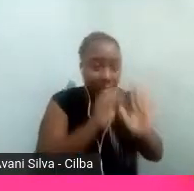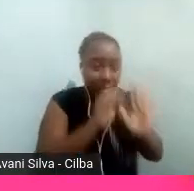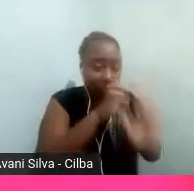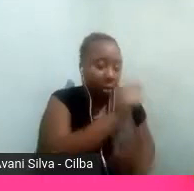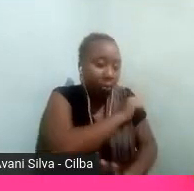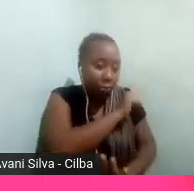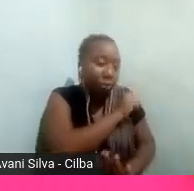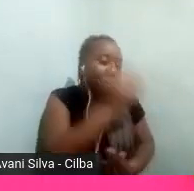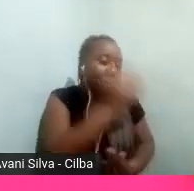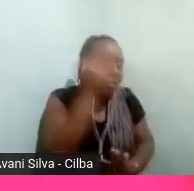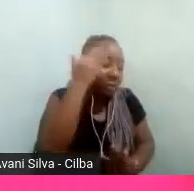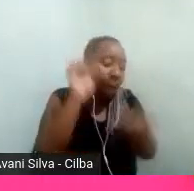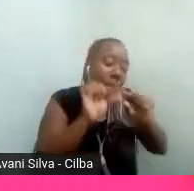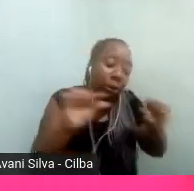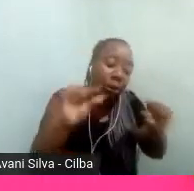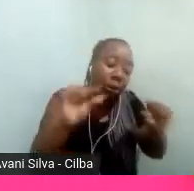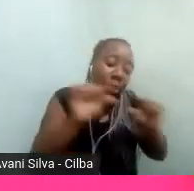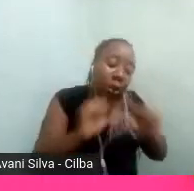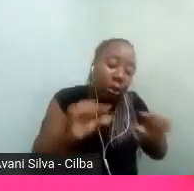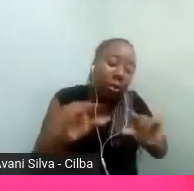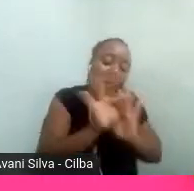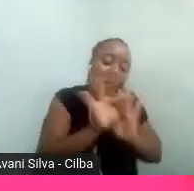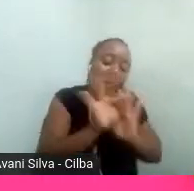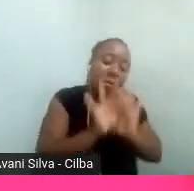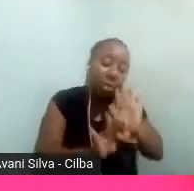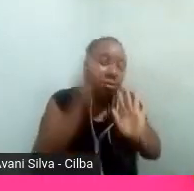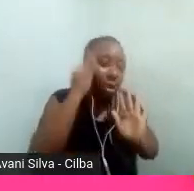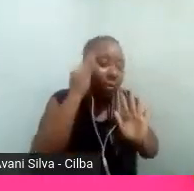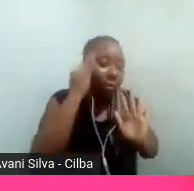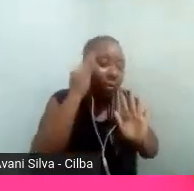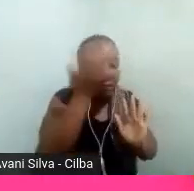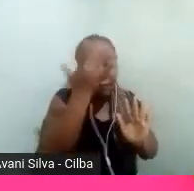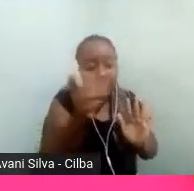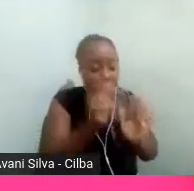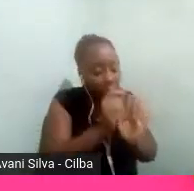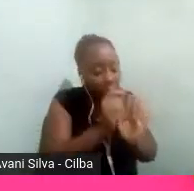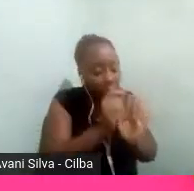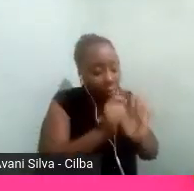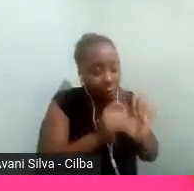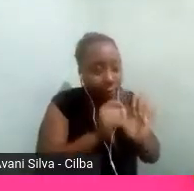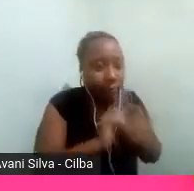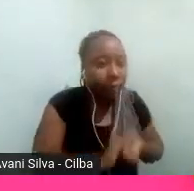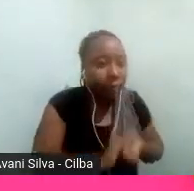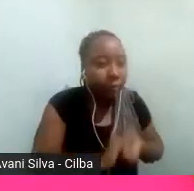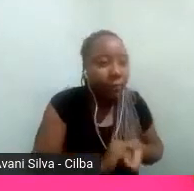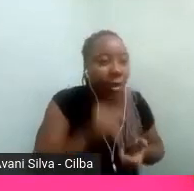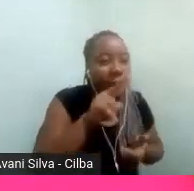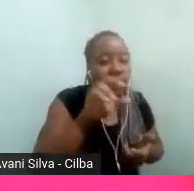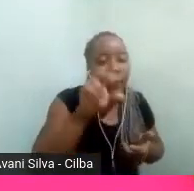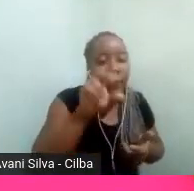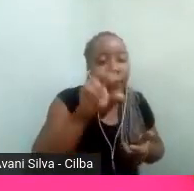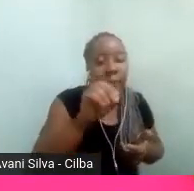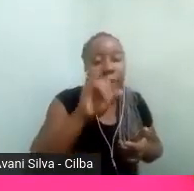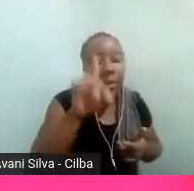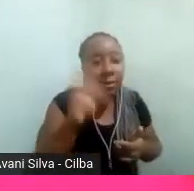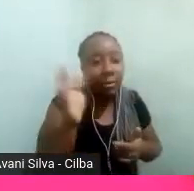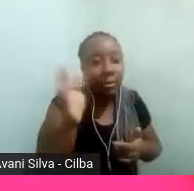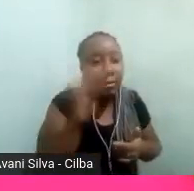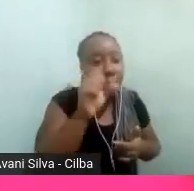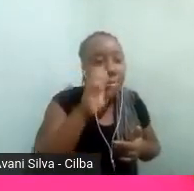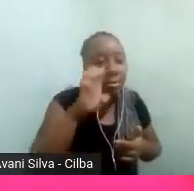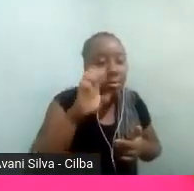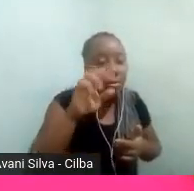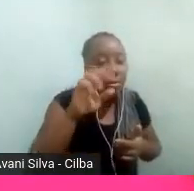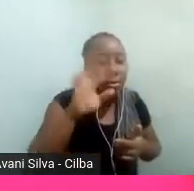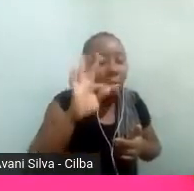de texto, fica fácil dele escrever. O void setup é o que eu chamo da segunda parte do código. O que o